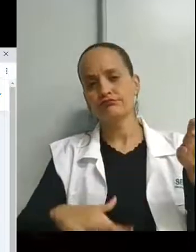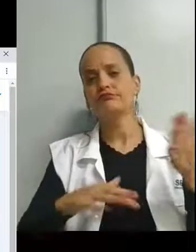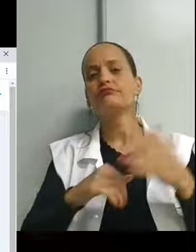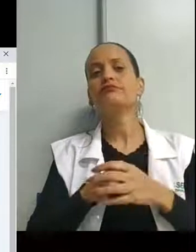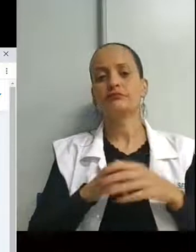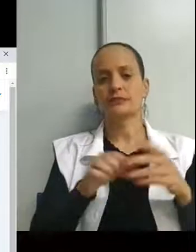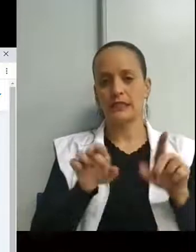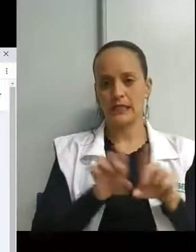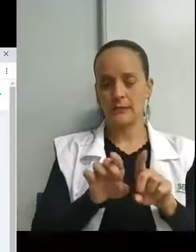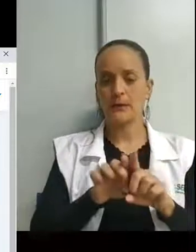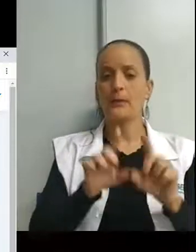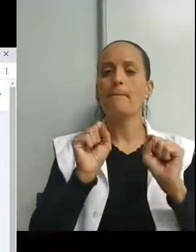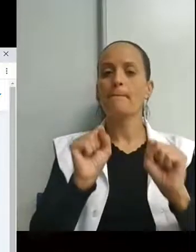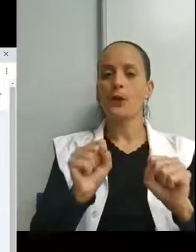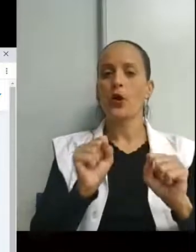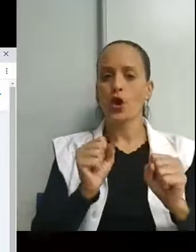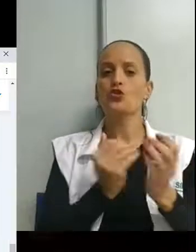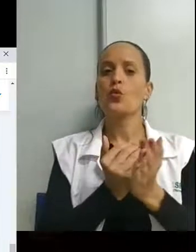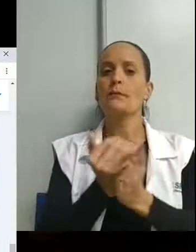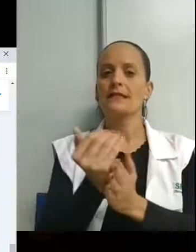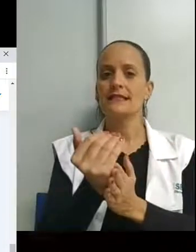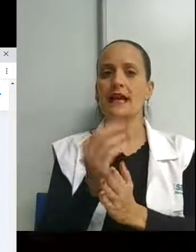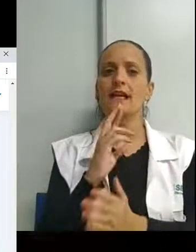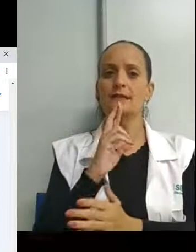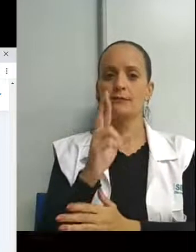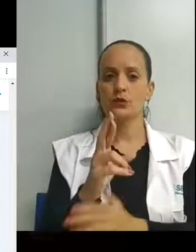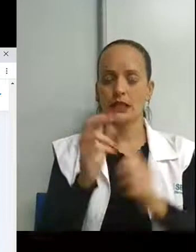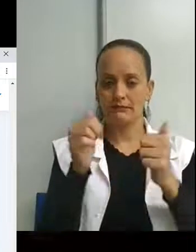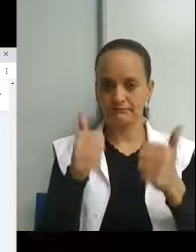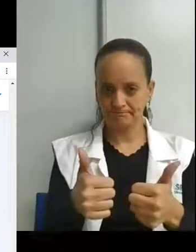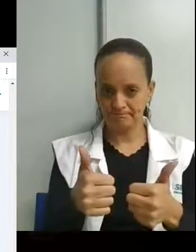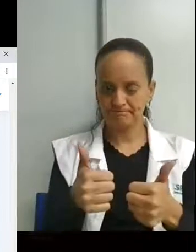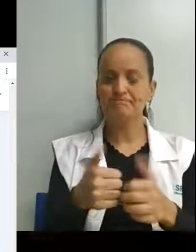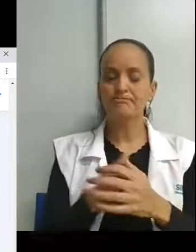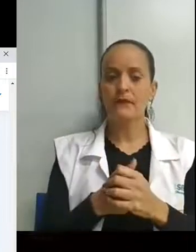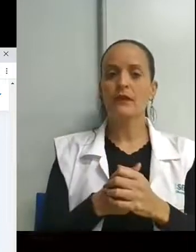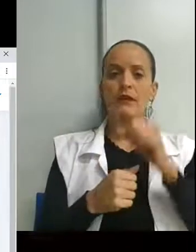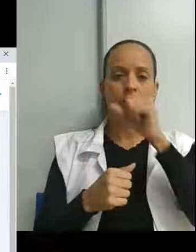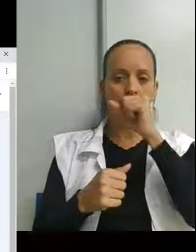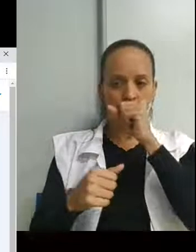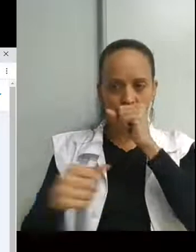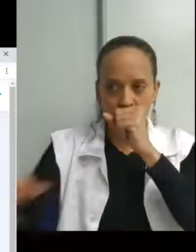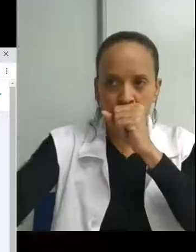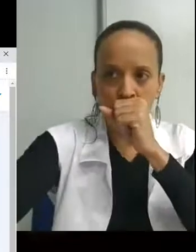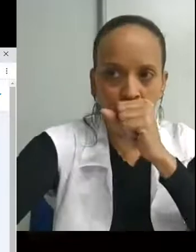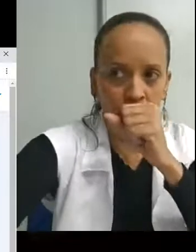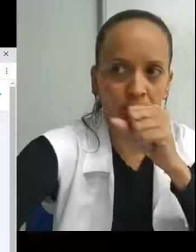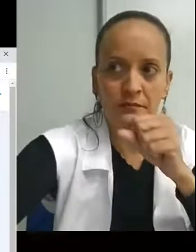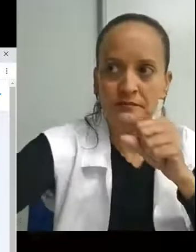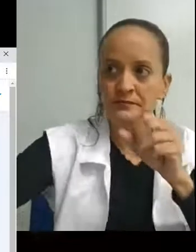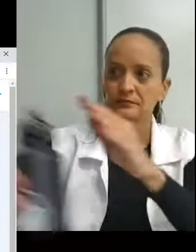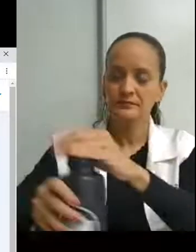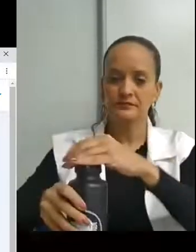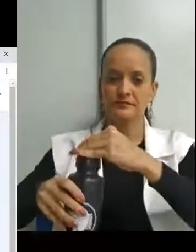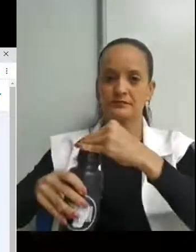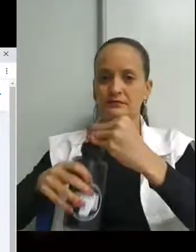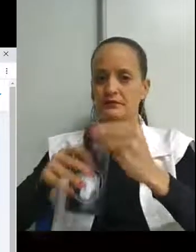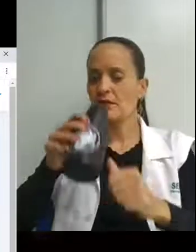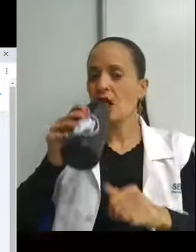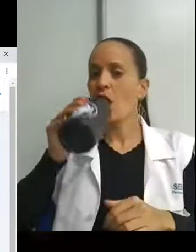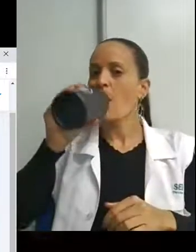Também. Para quem já finalizou aqui a UC anterior, que foi Fundamentos, né? Que está finalizando hoje também. Sistemas de medida já